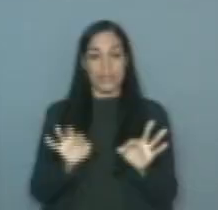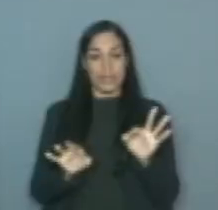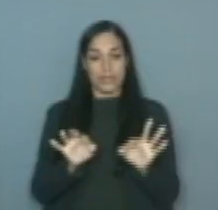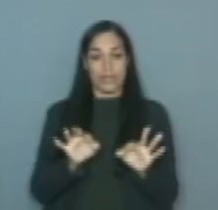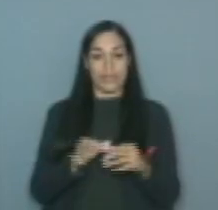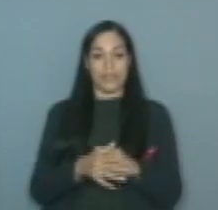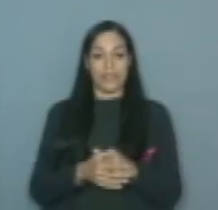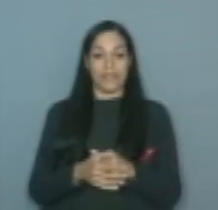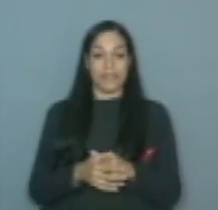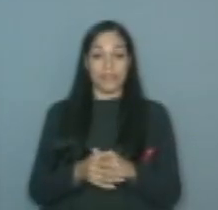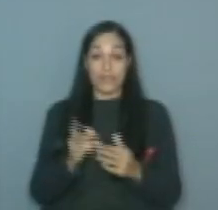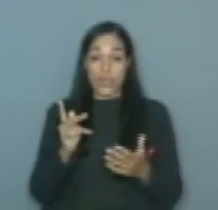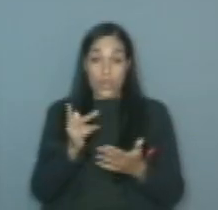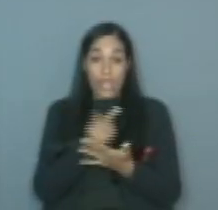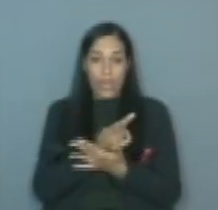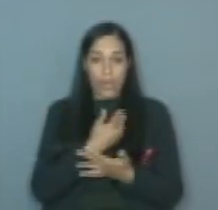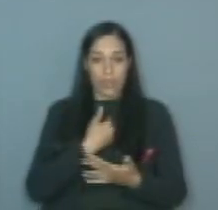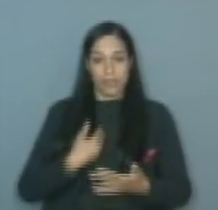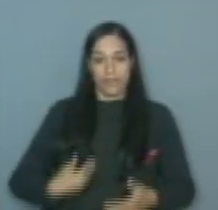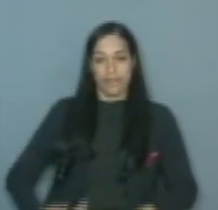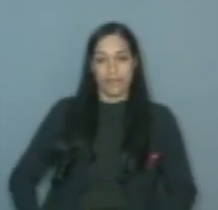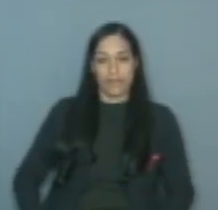pela negligência do poder público,